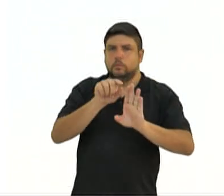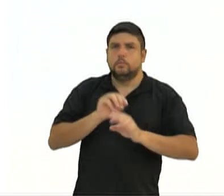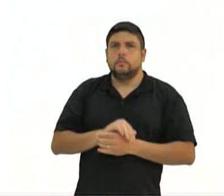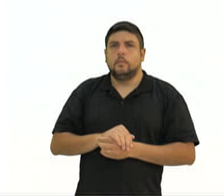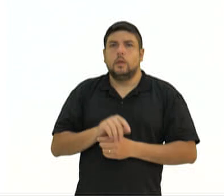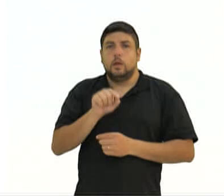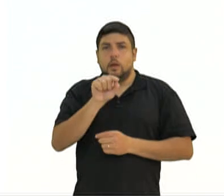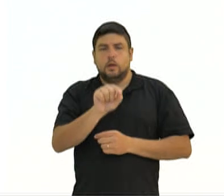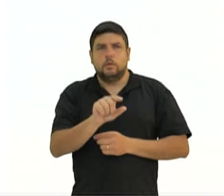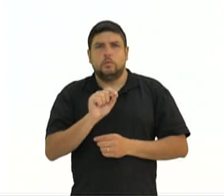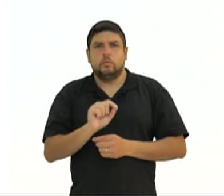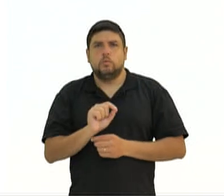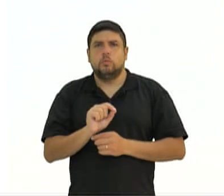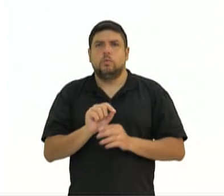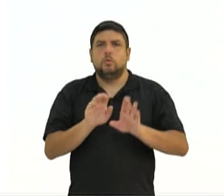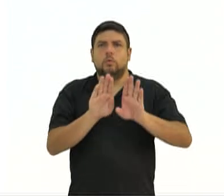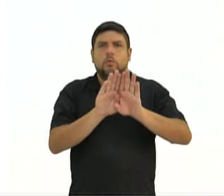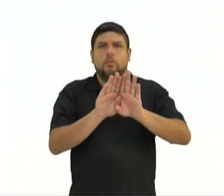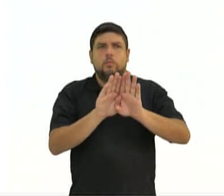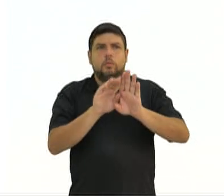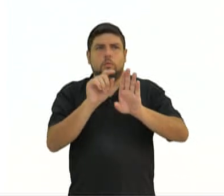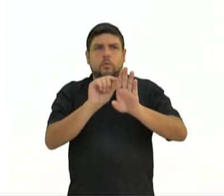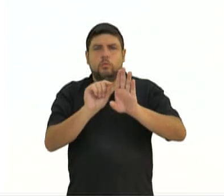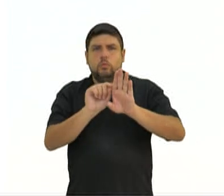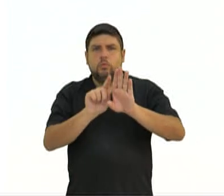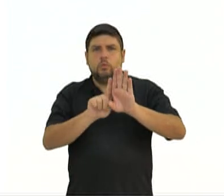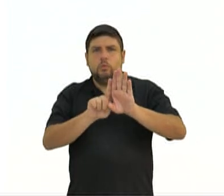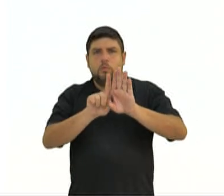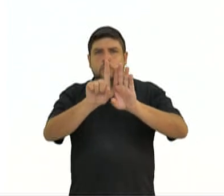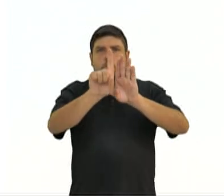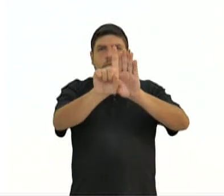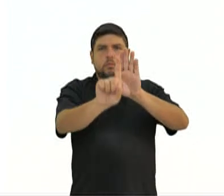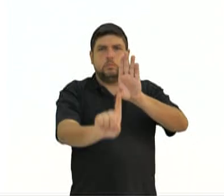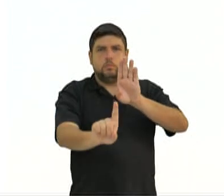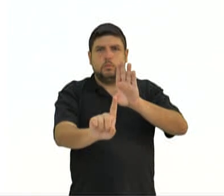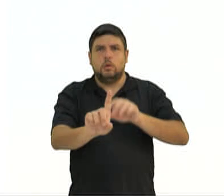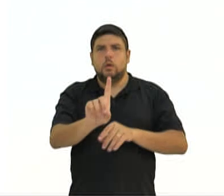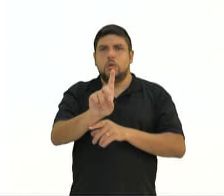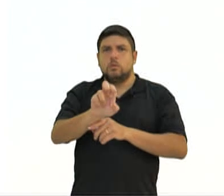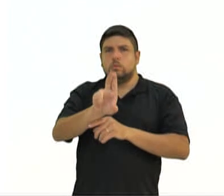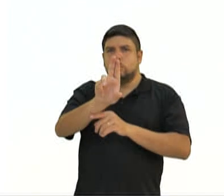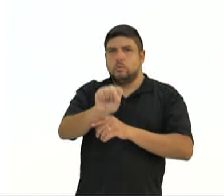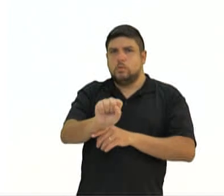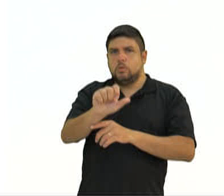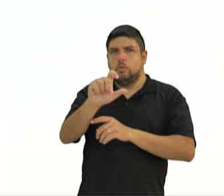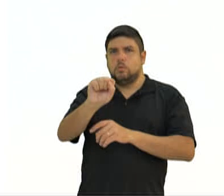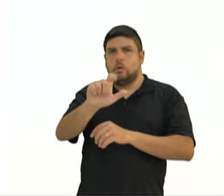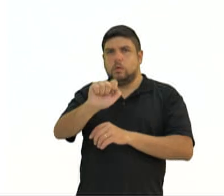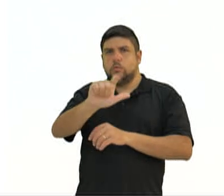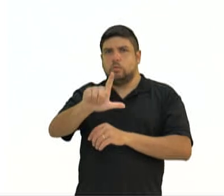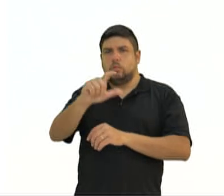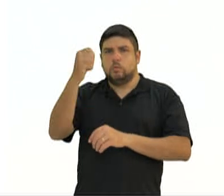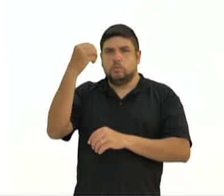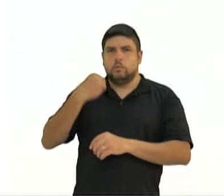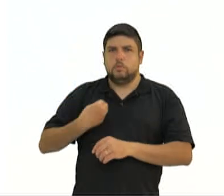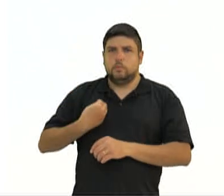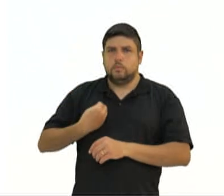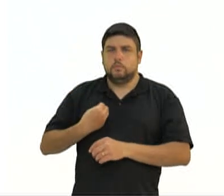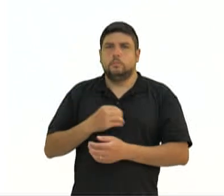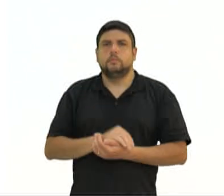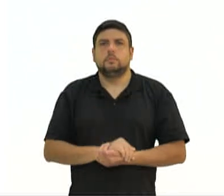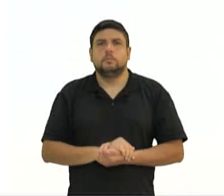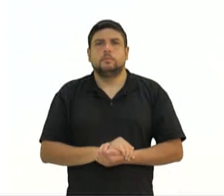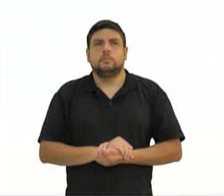esse deus, na outra porta, ele fica bem aqui no centro, tá? Aqui, ó,